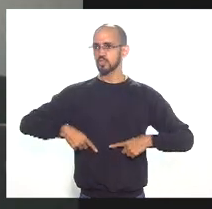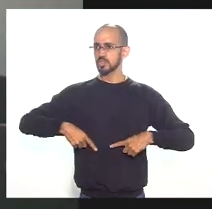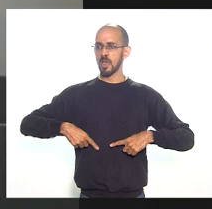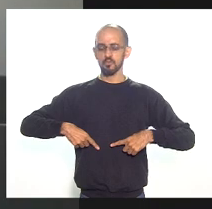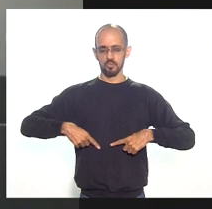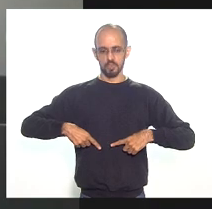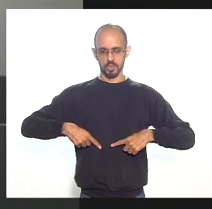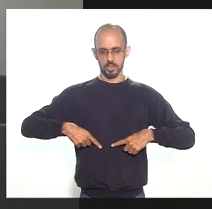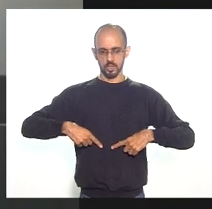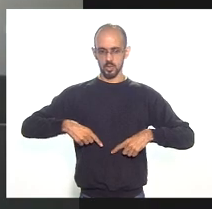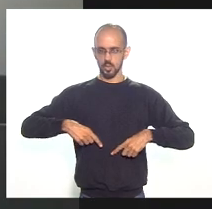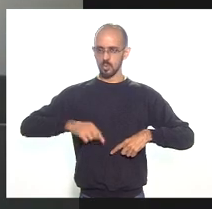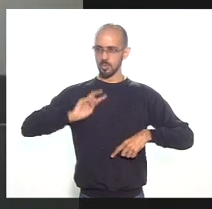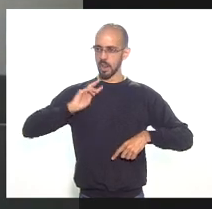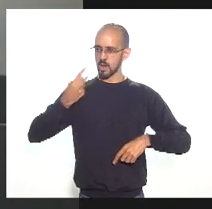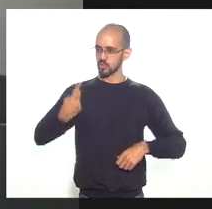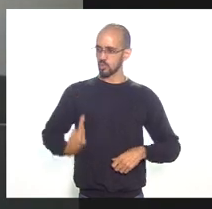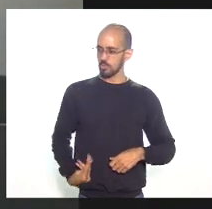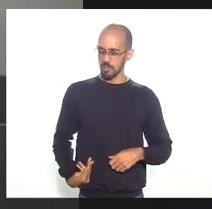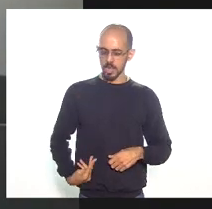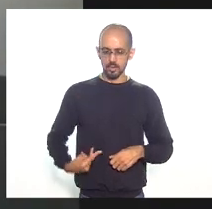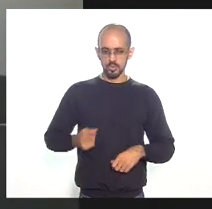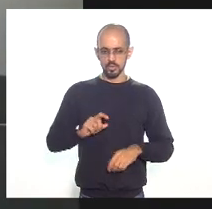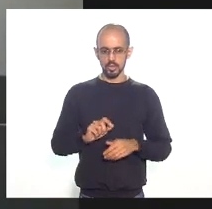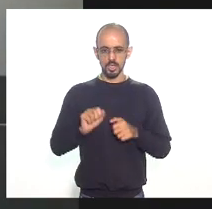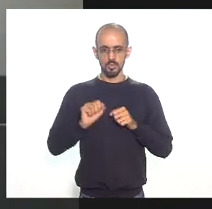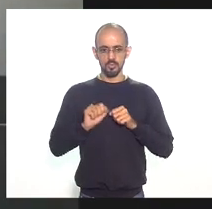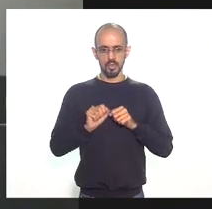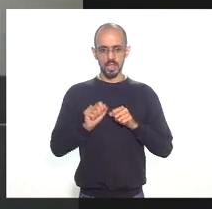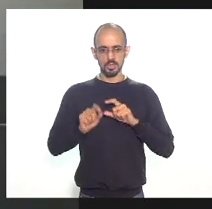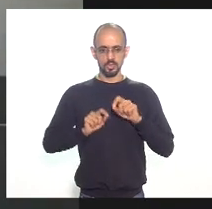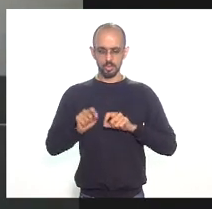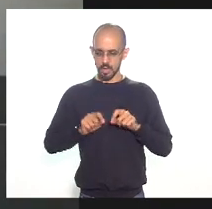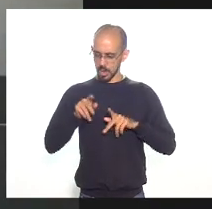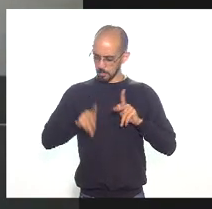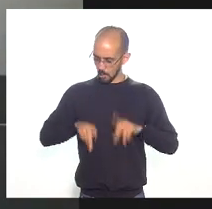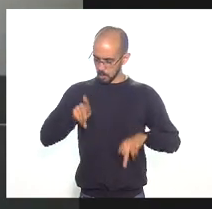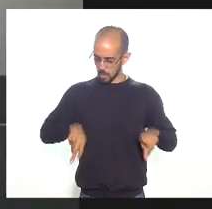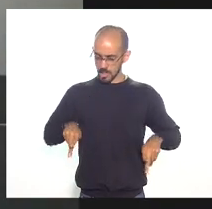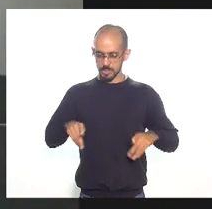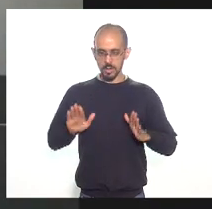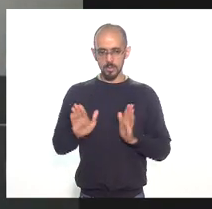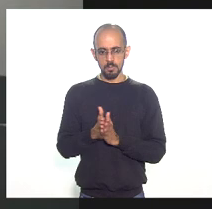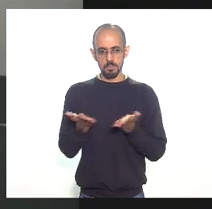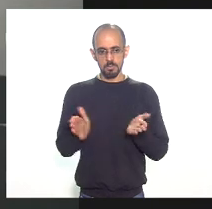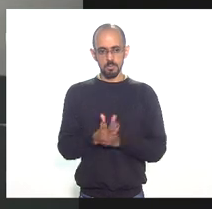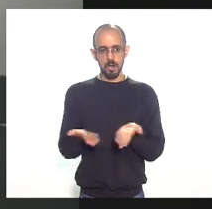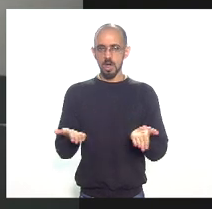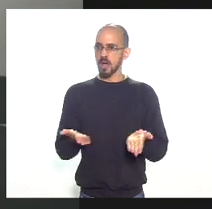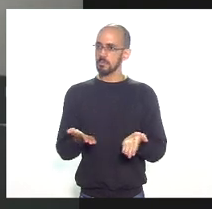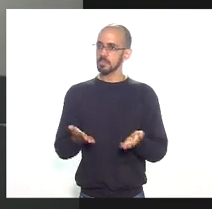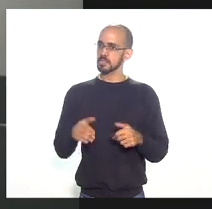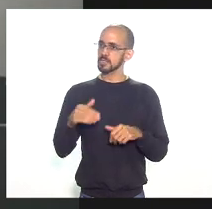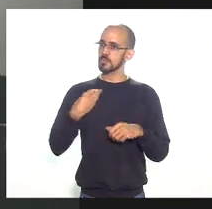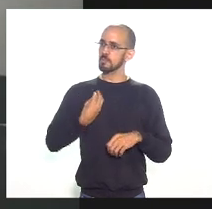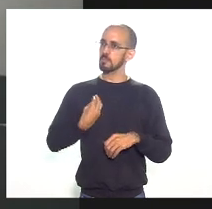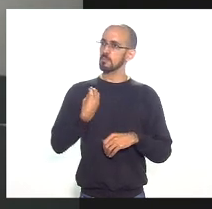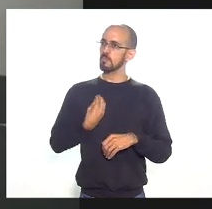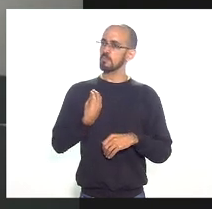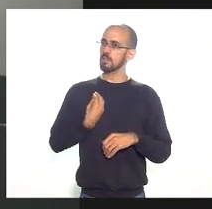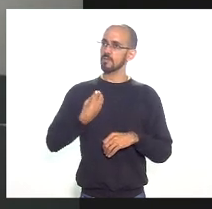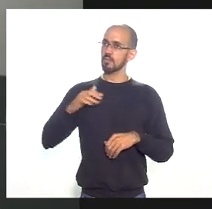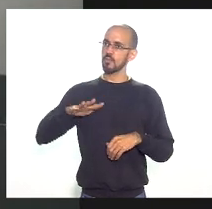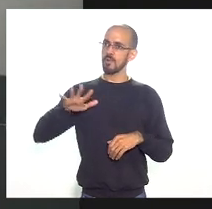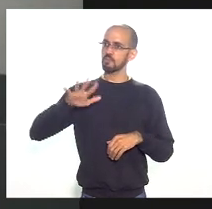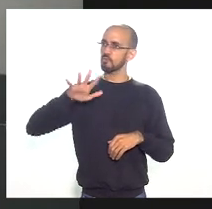desafia a humanidade, que coloca, em especial, a população mais pobre, que vive nas favelas, nas periferias, numa situação